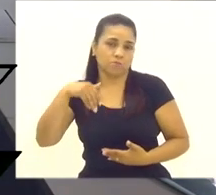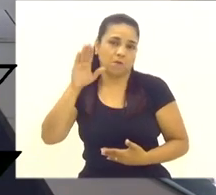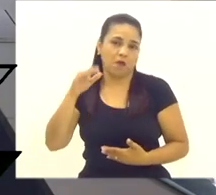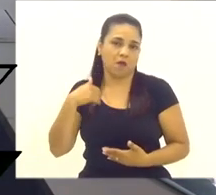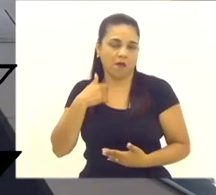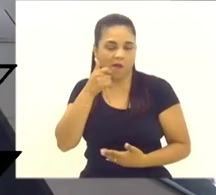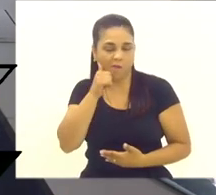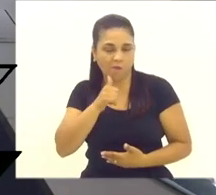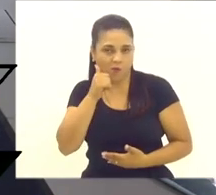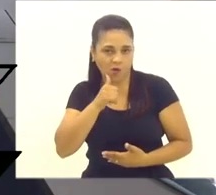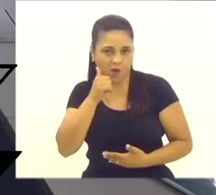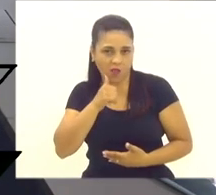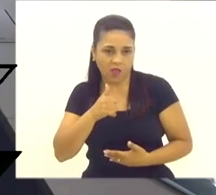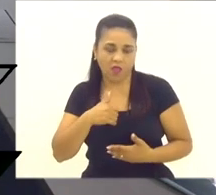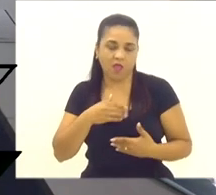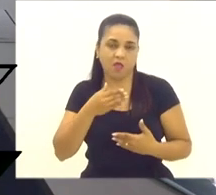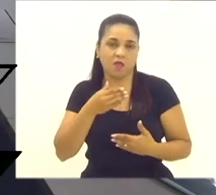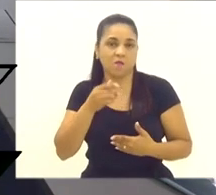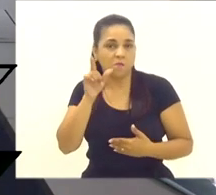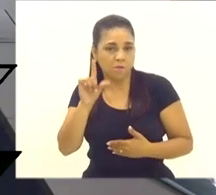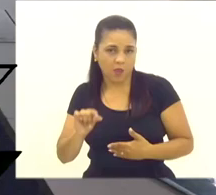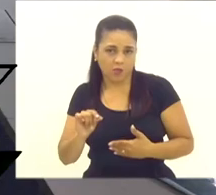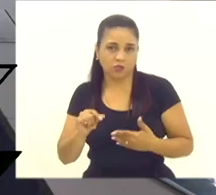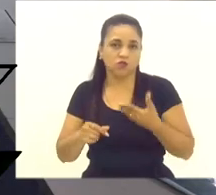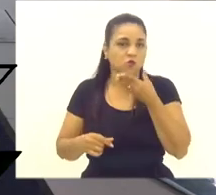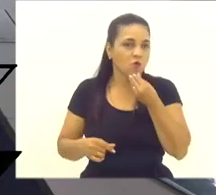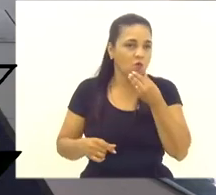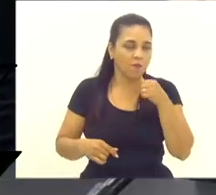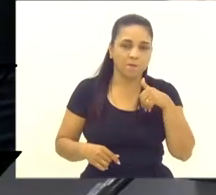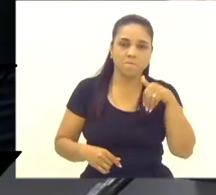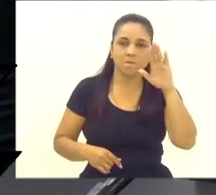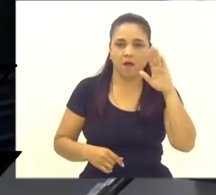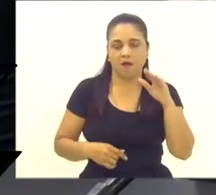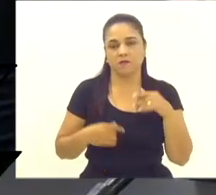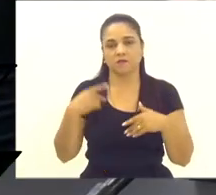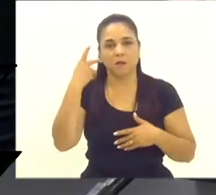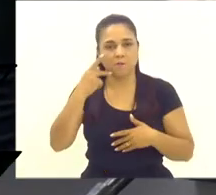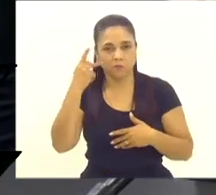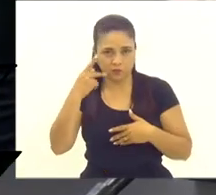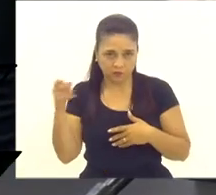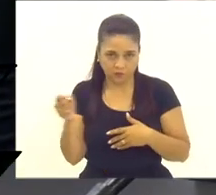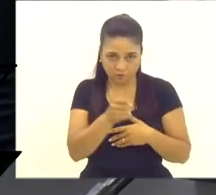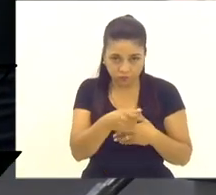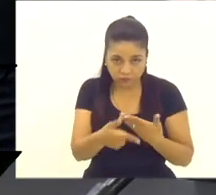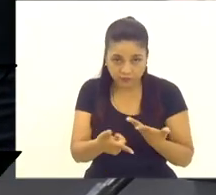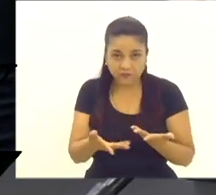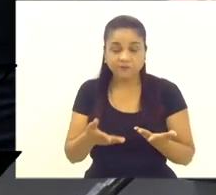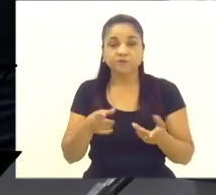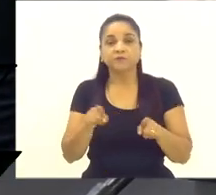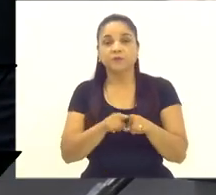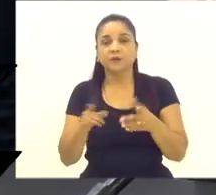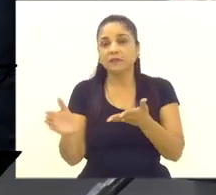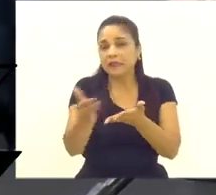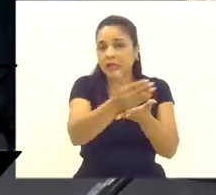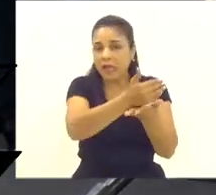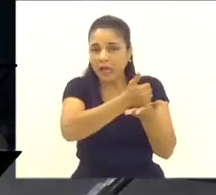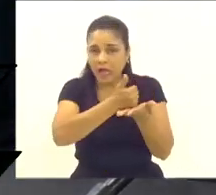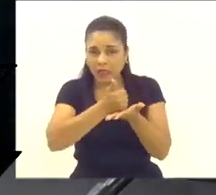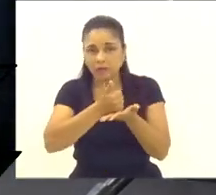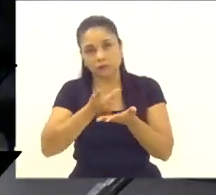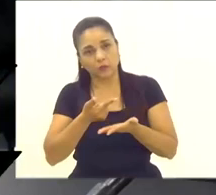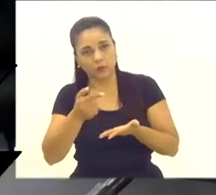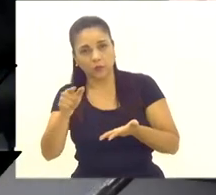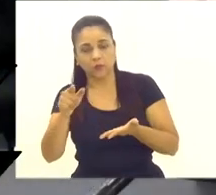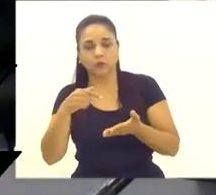o número de homens então a proporção é muito maior né Além disso tem um outro dado também que é um